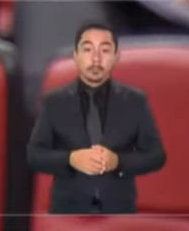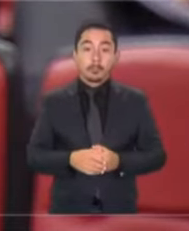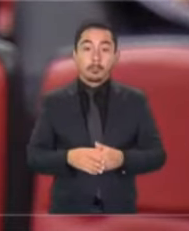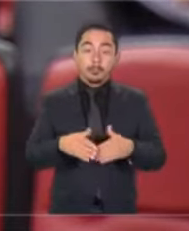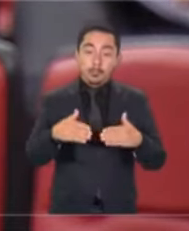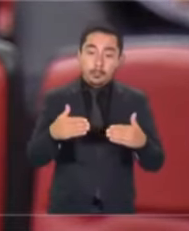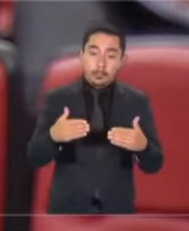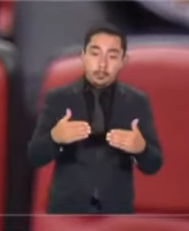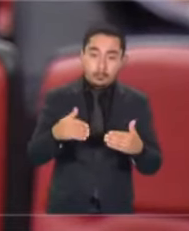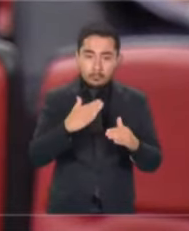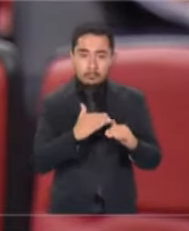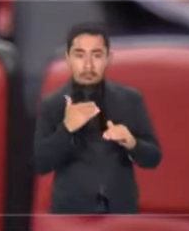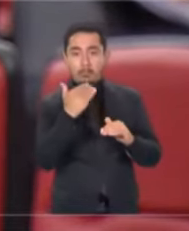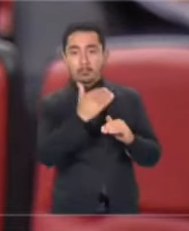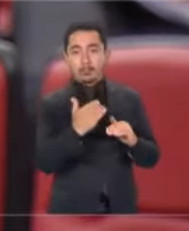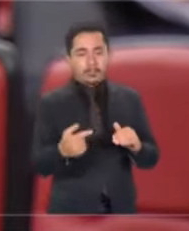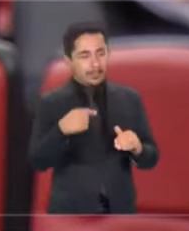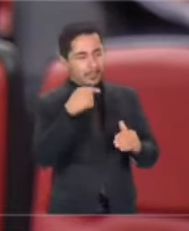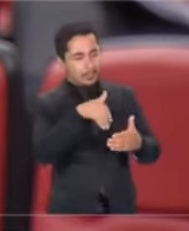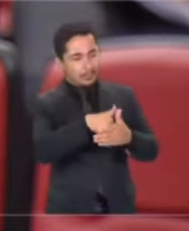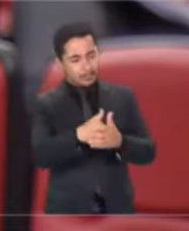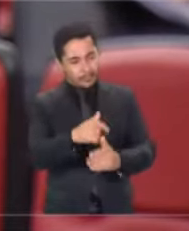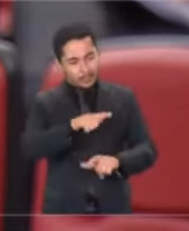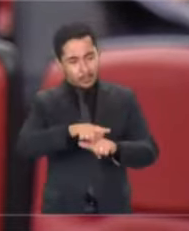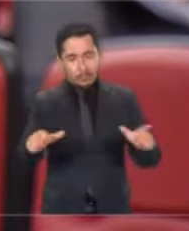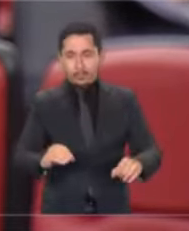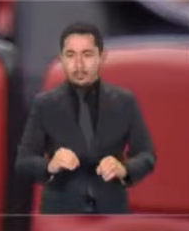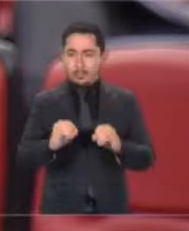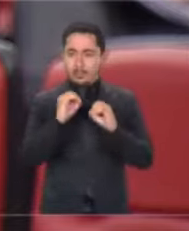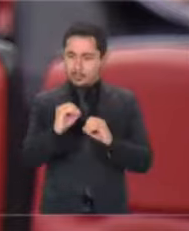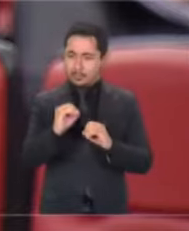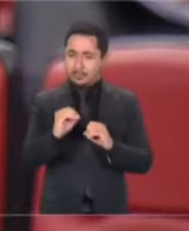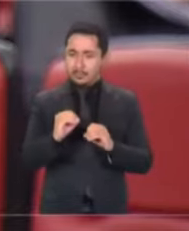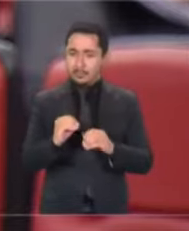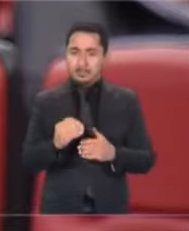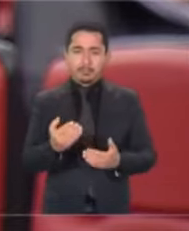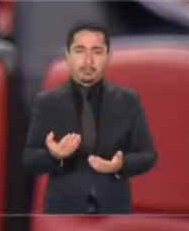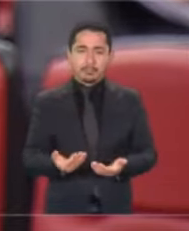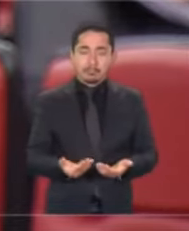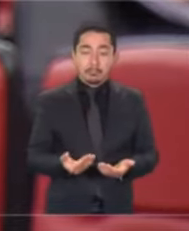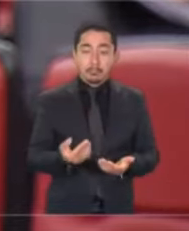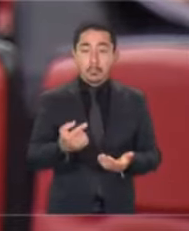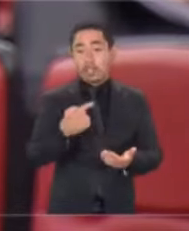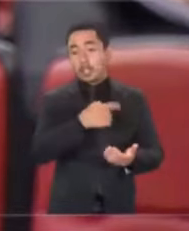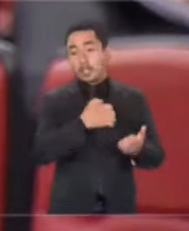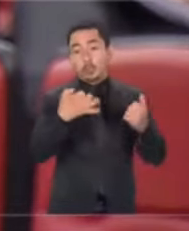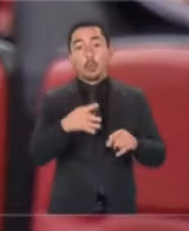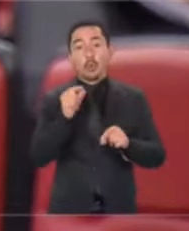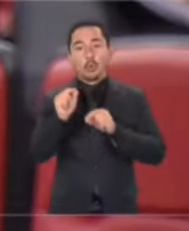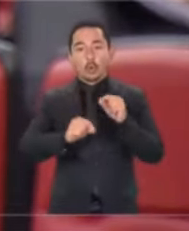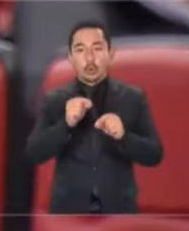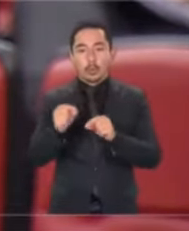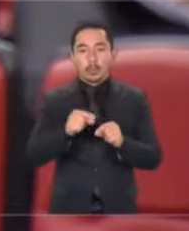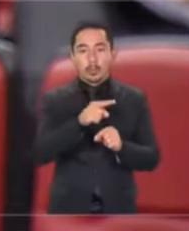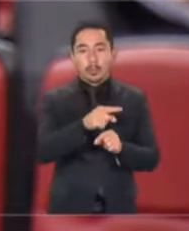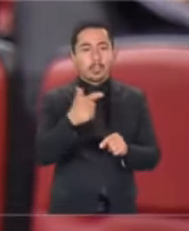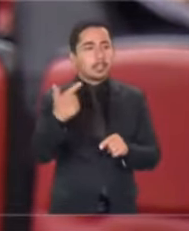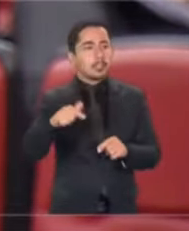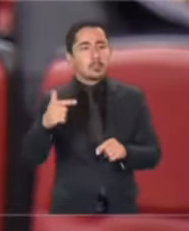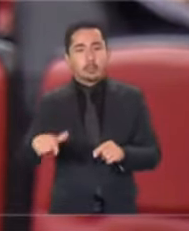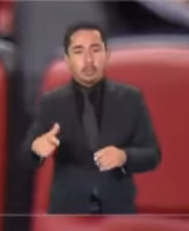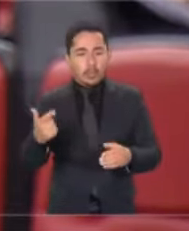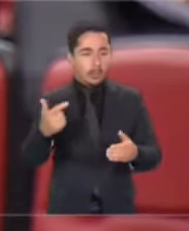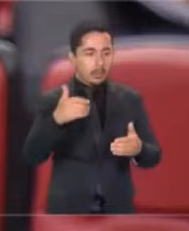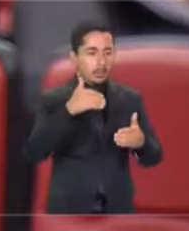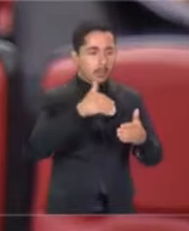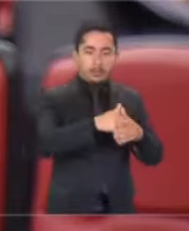Excelência, em relação à votação zerada, essa corte já se manifestou em múltiplas oportunidades que o mero fato de não ter havido ou conquistado qualquer tipo de voto nas